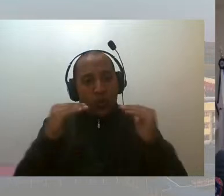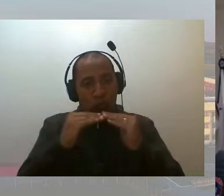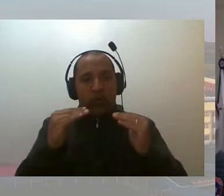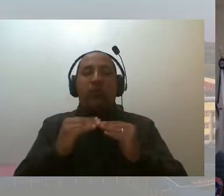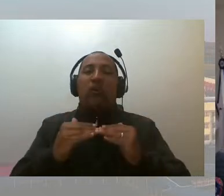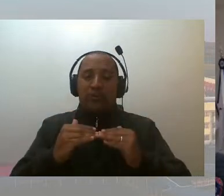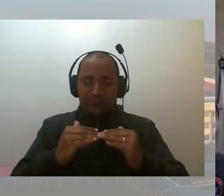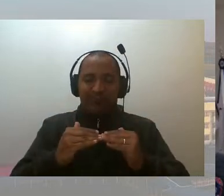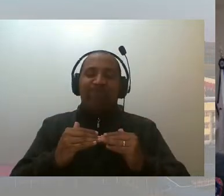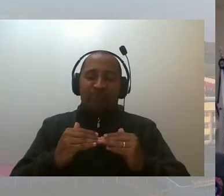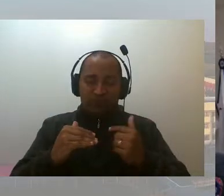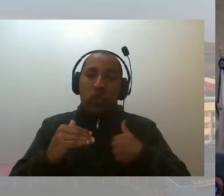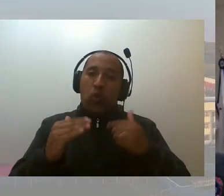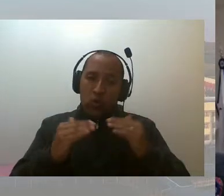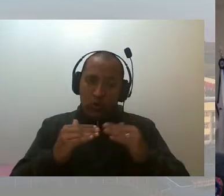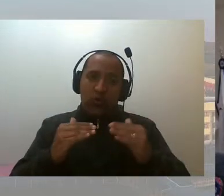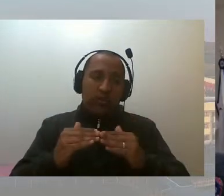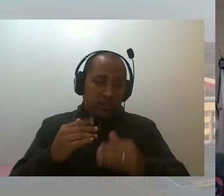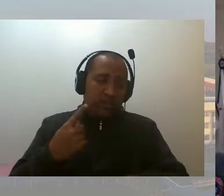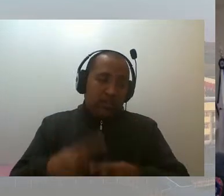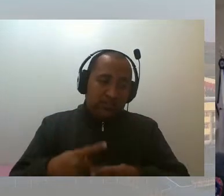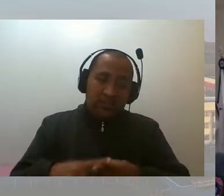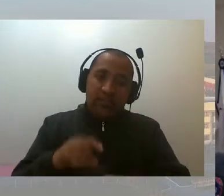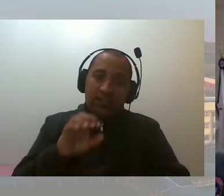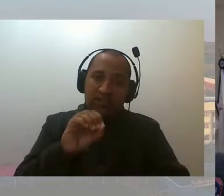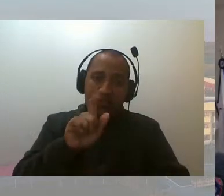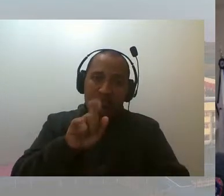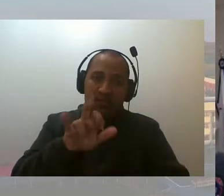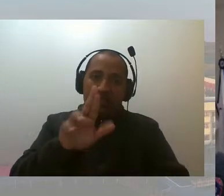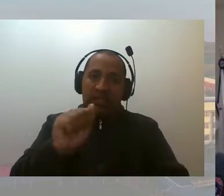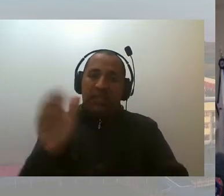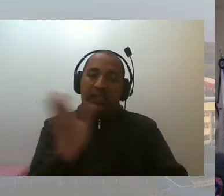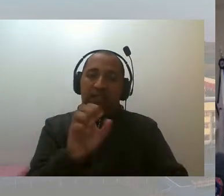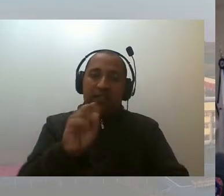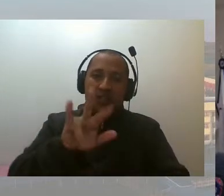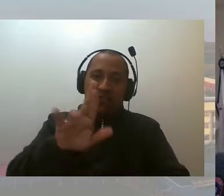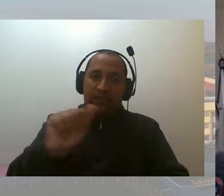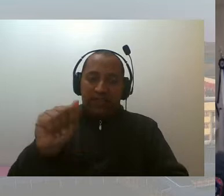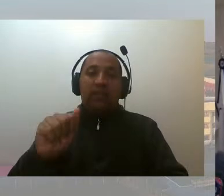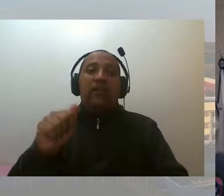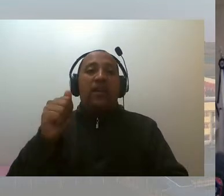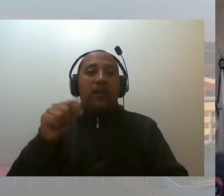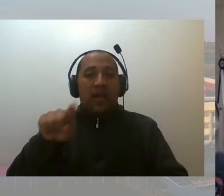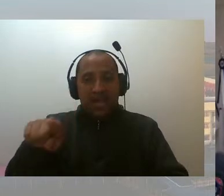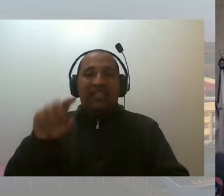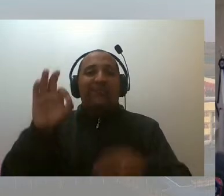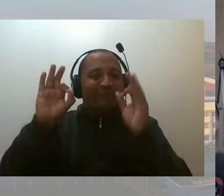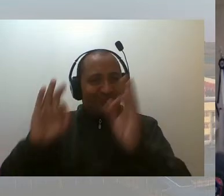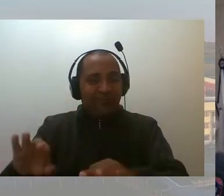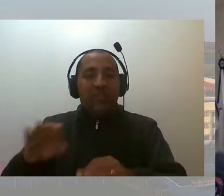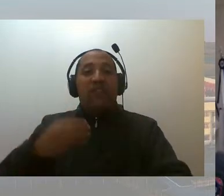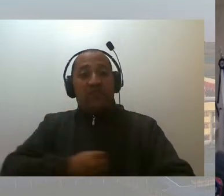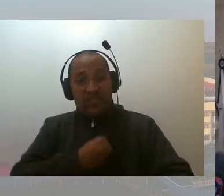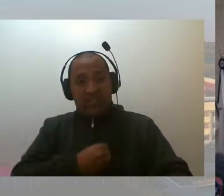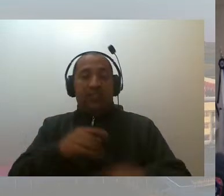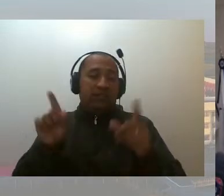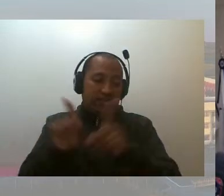isso. E concordo com isso porque Oliveira Silveira merecia, né? Merece, não merecia. Merecia em vida e